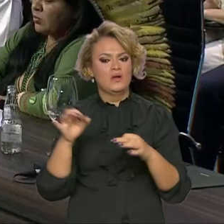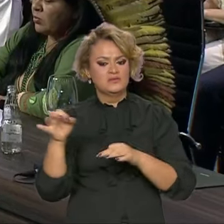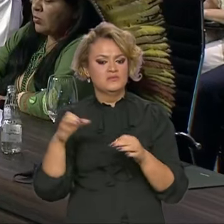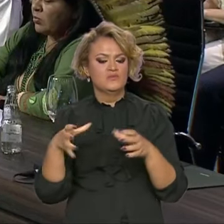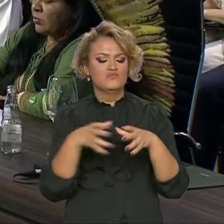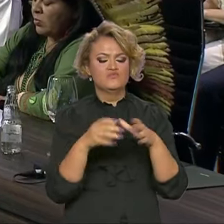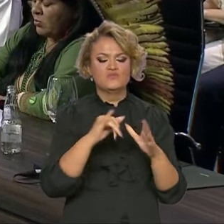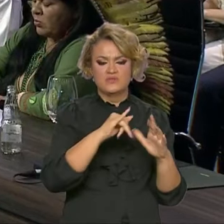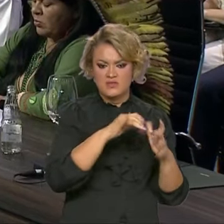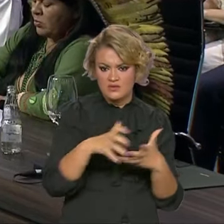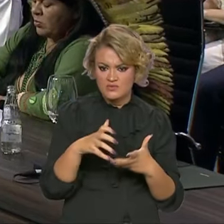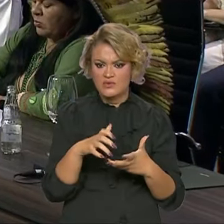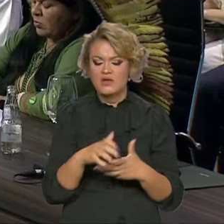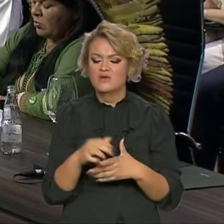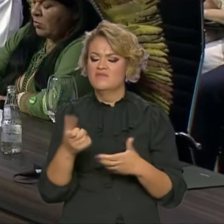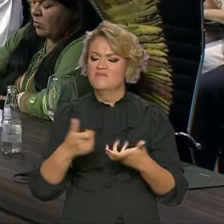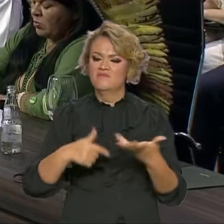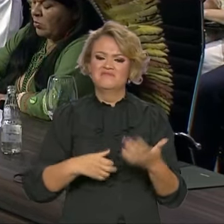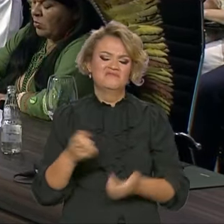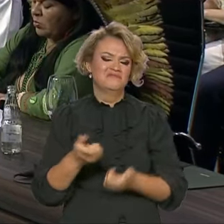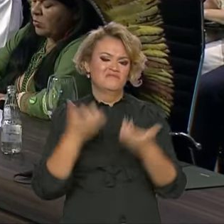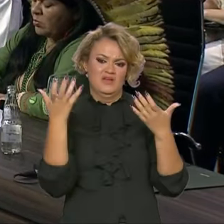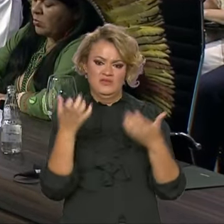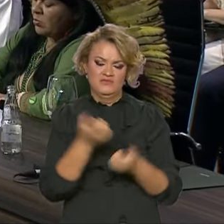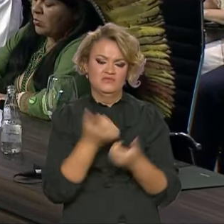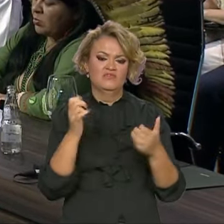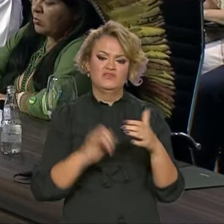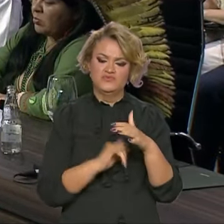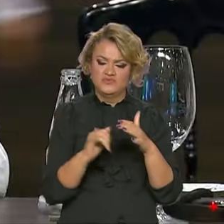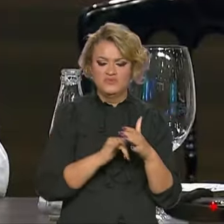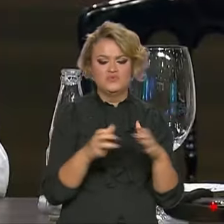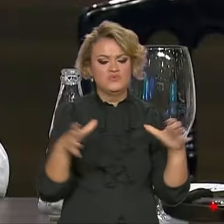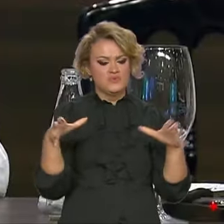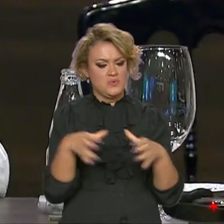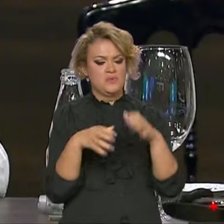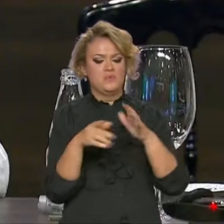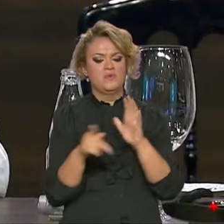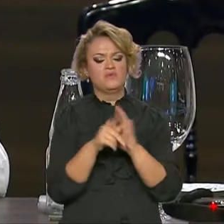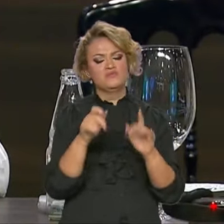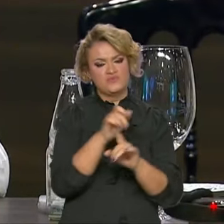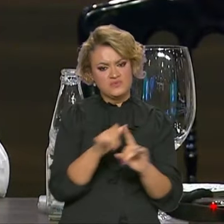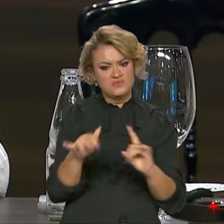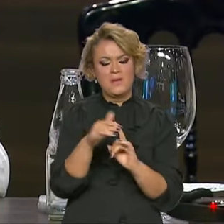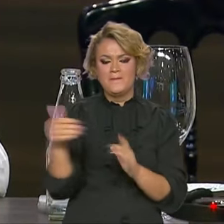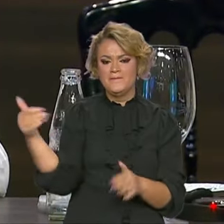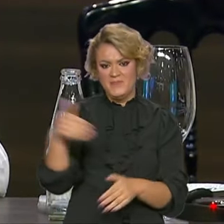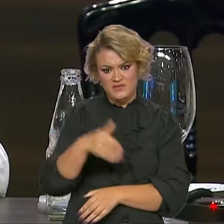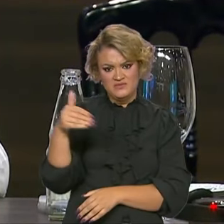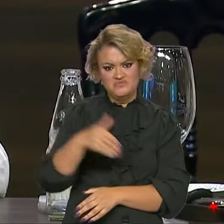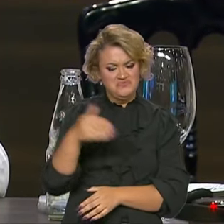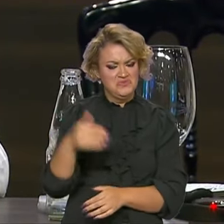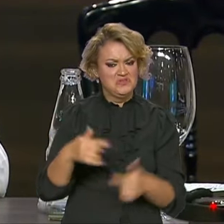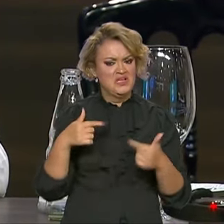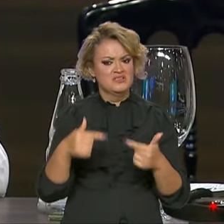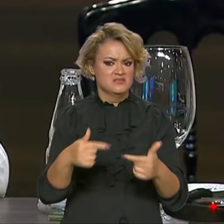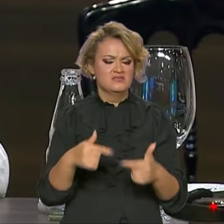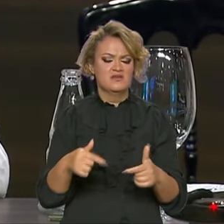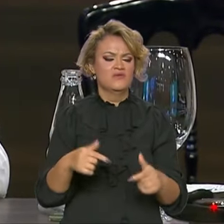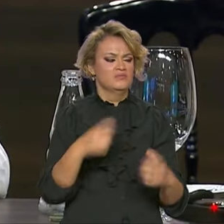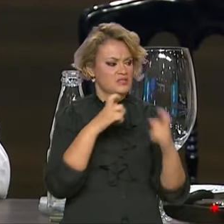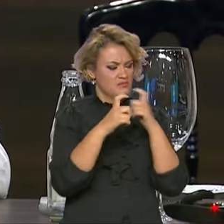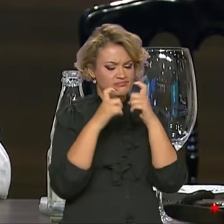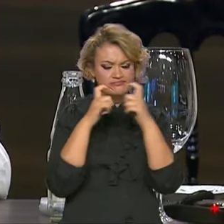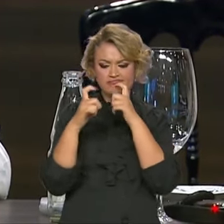organismos internacionais e centenas de entidades e coletivos sociais participaram ativamente das mesas de